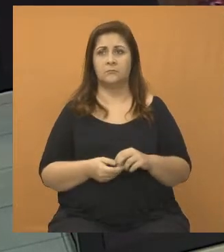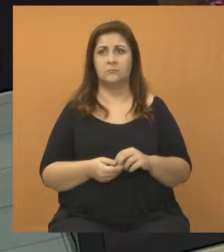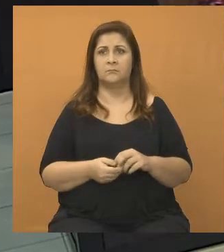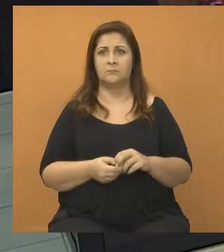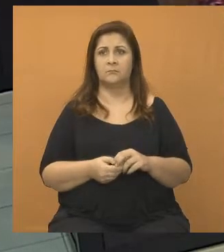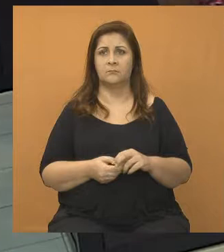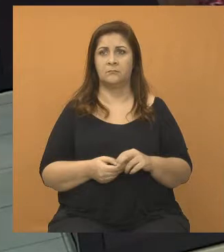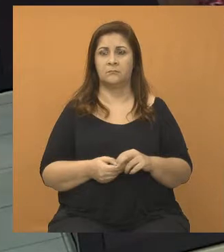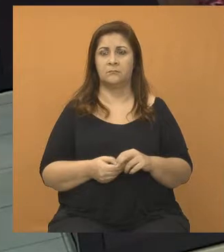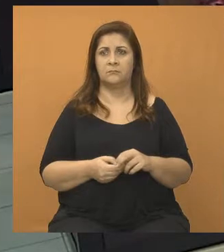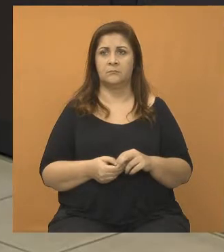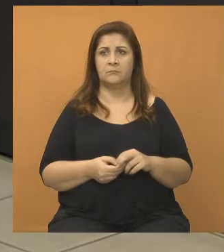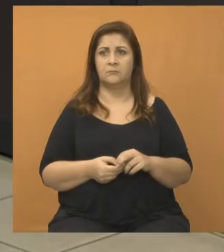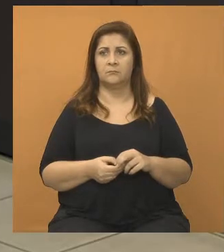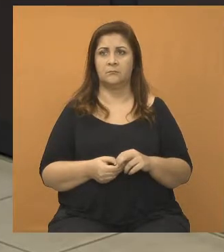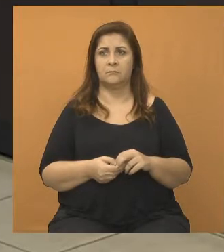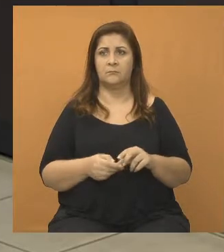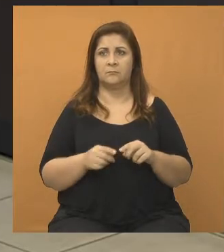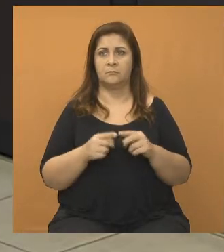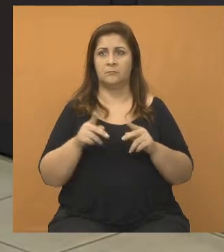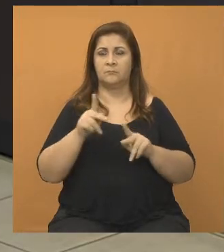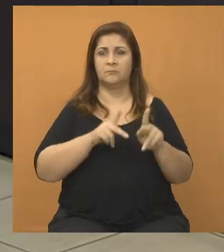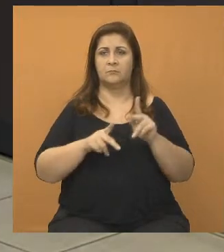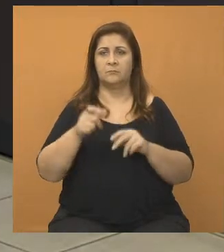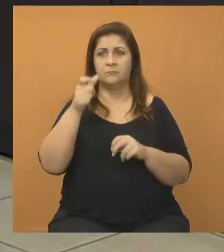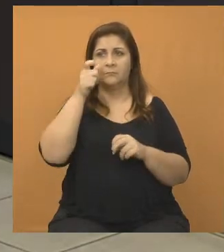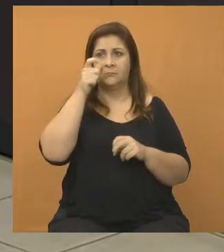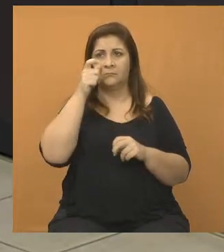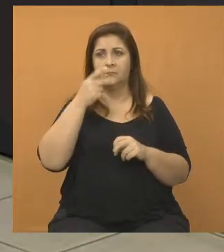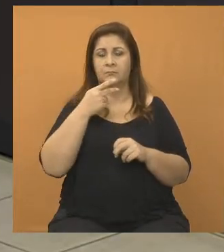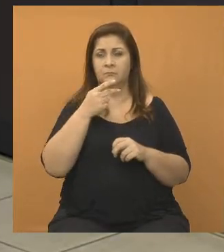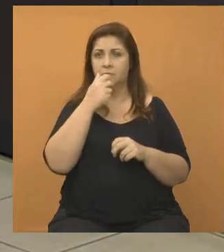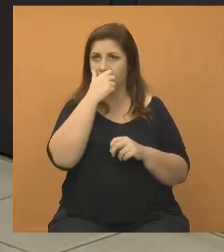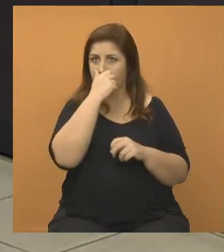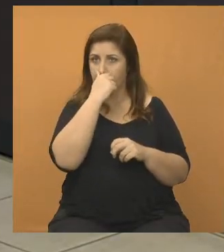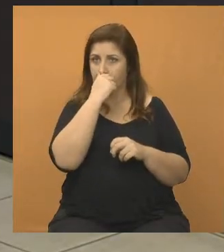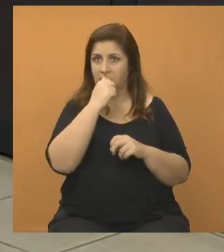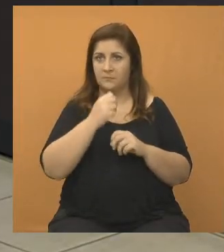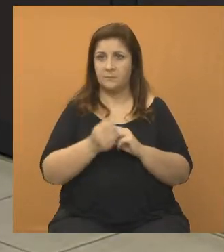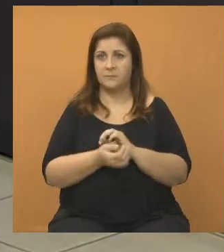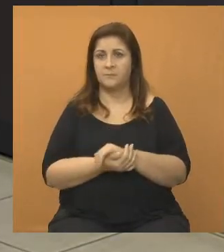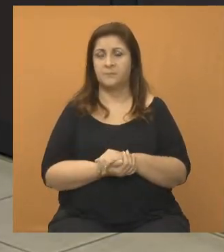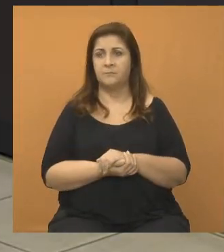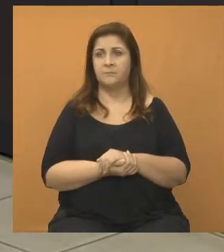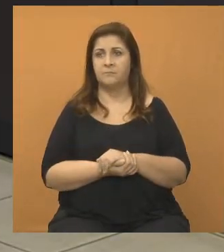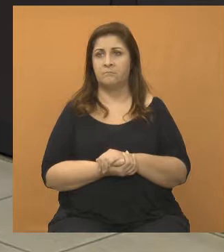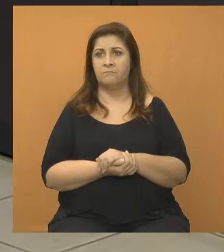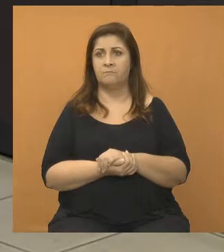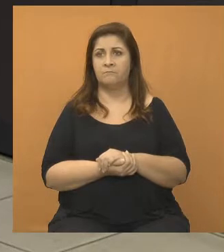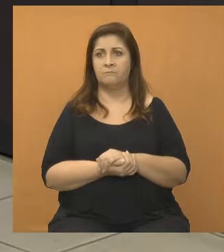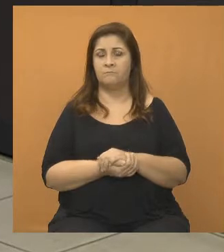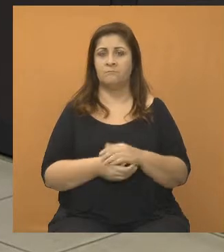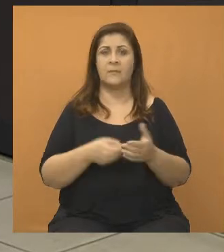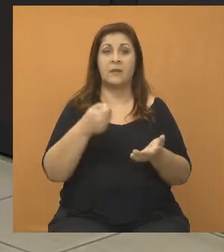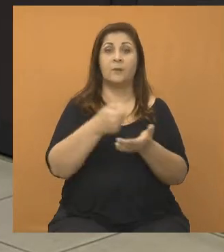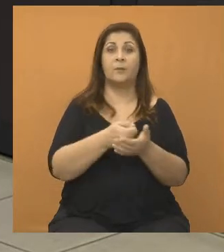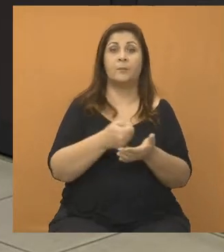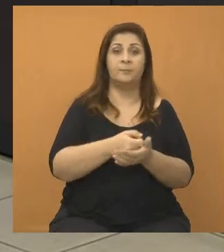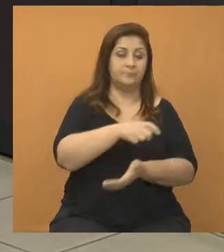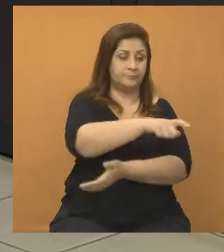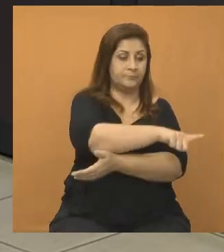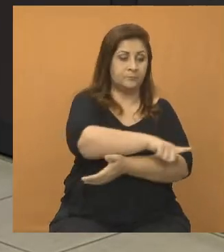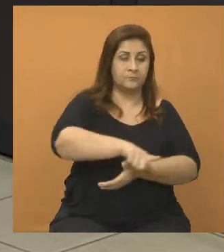entendendo você. Só que o povo está vendo ali, nós falamos aqui, tem que entender o que é. Se é para cobrar asfalto, se é para